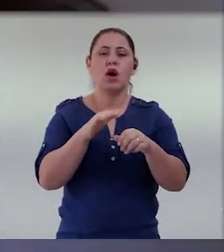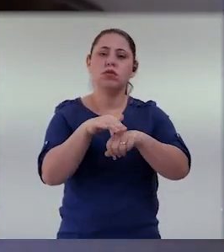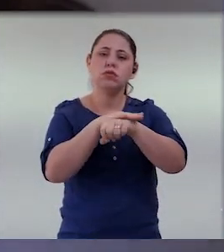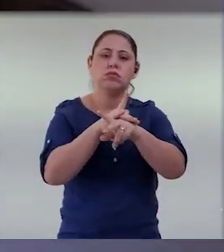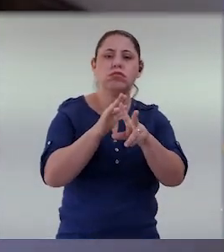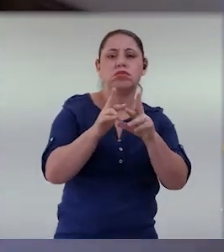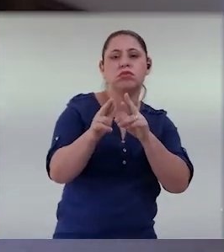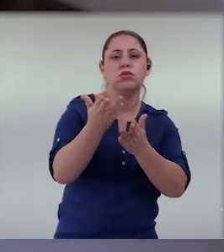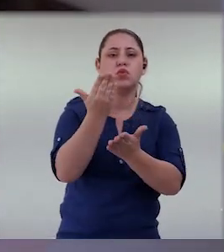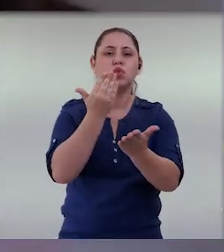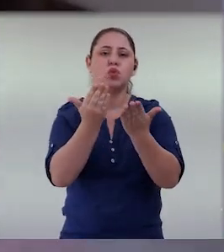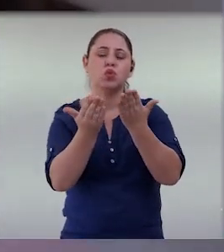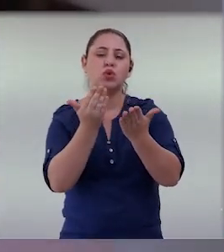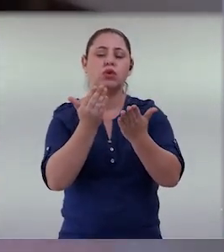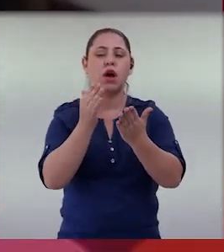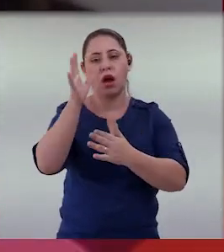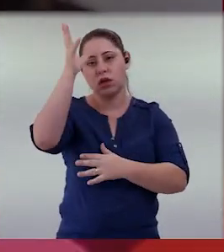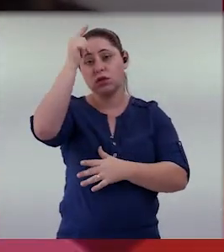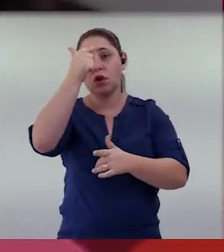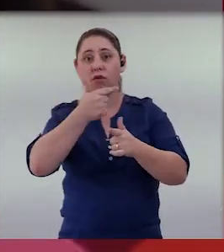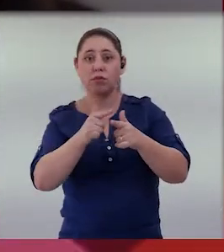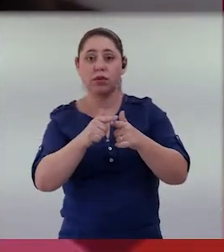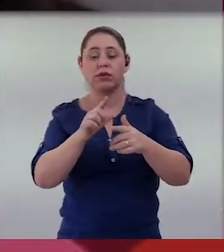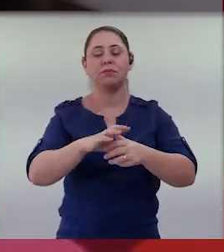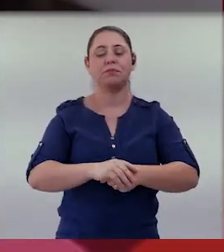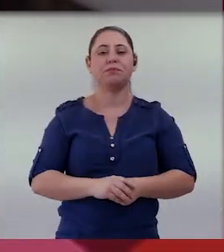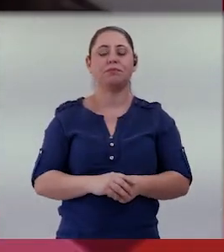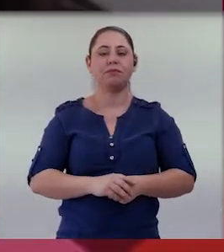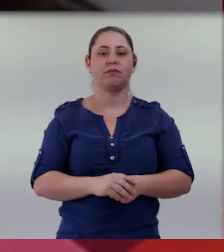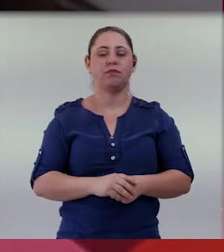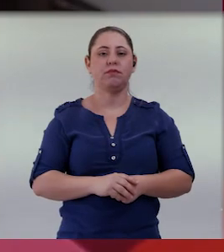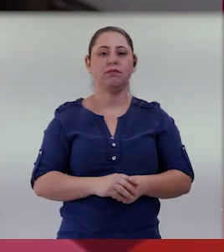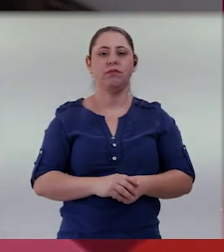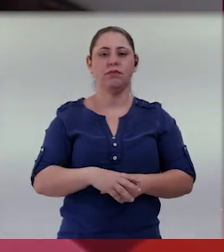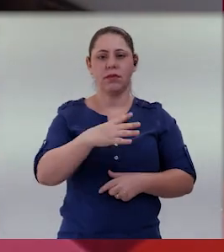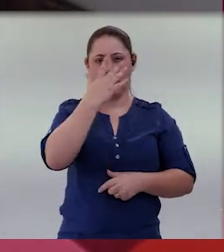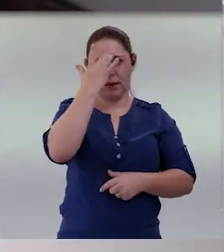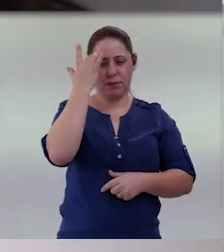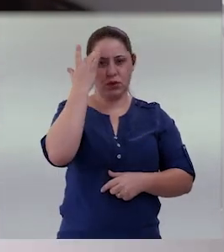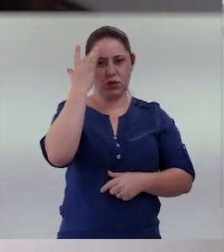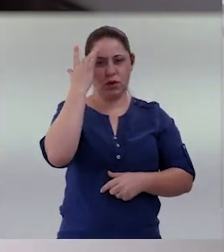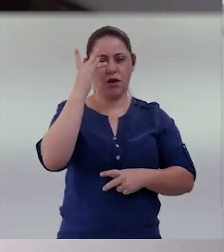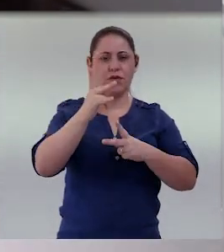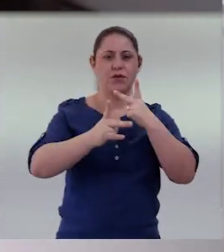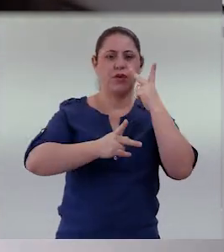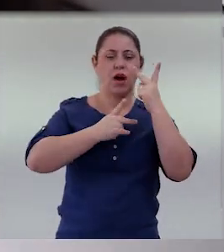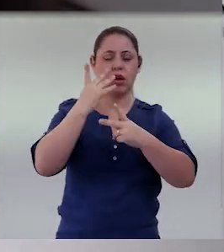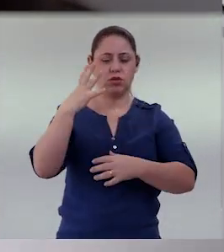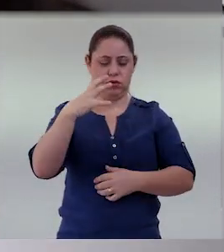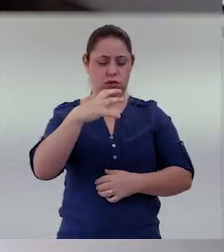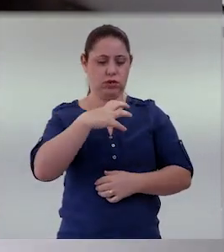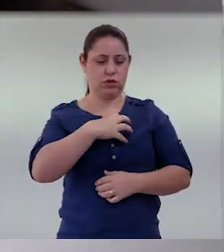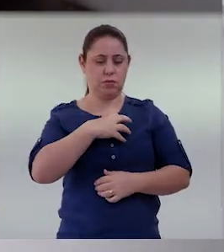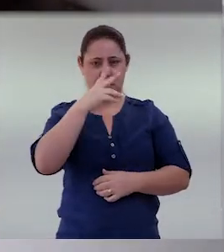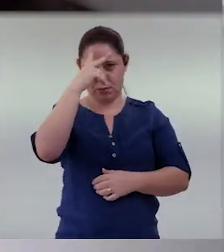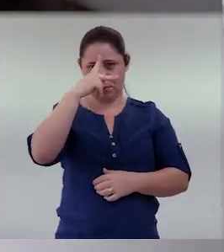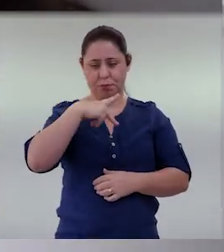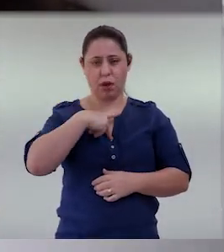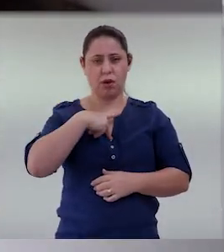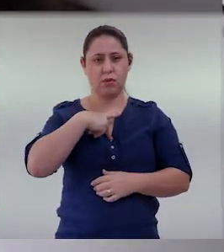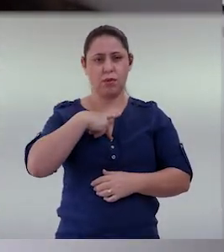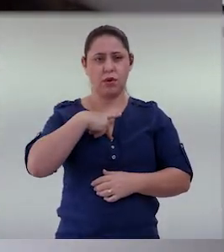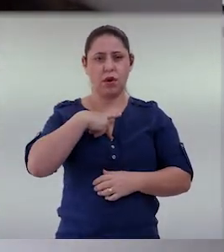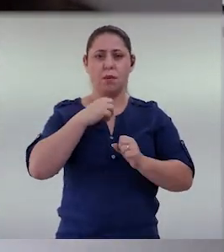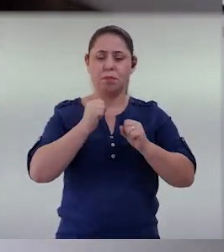leves, só a psicoterapia já consegue resolver esse problema. E a pessoa, ela fala sobre